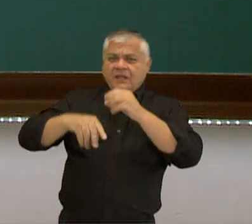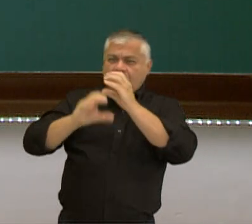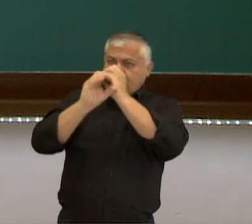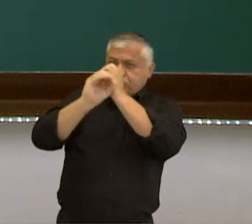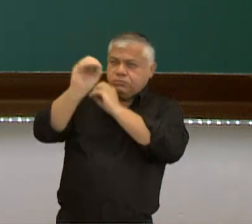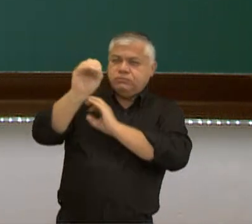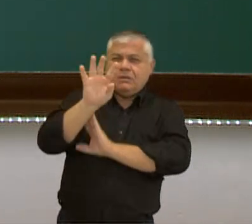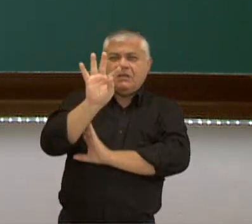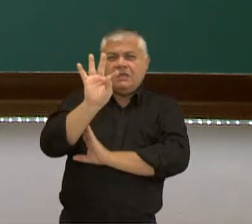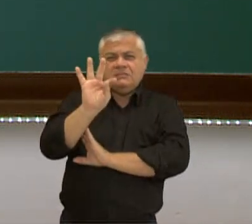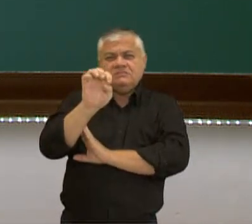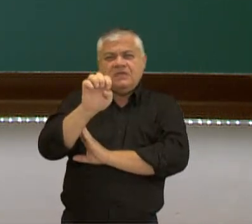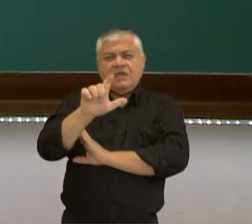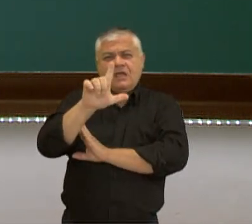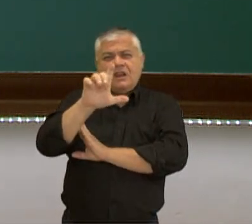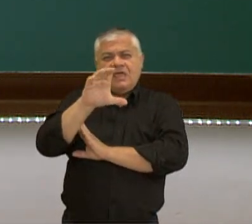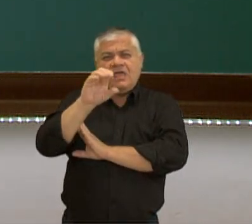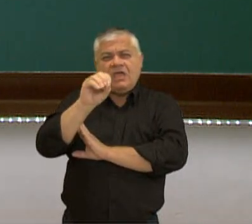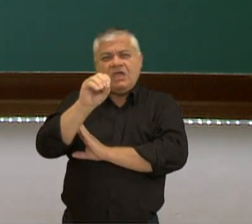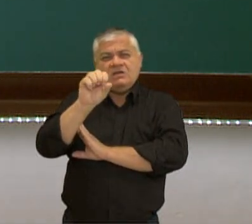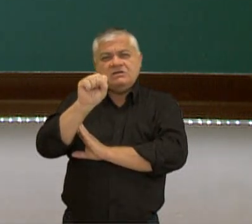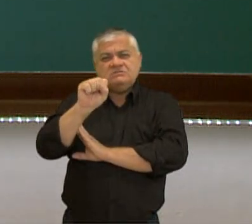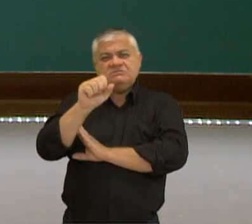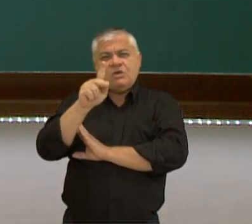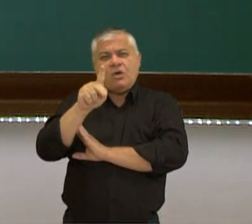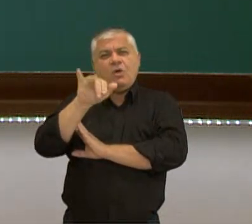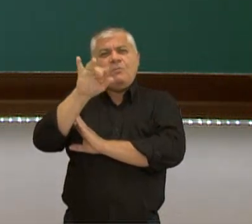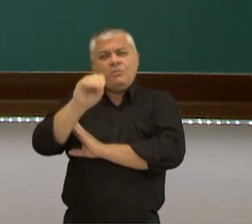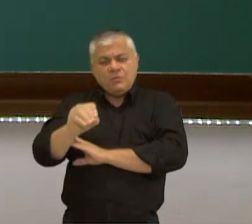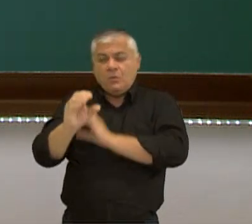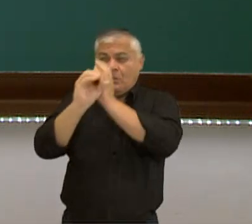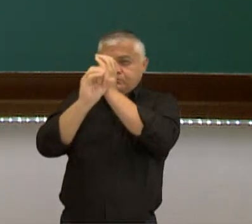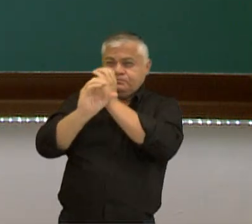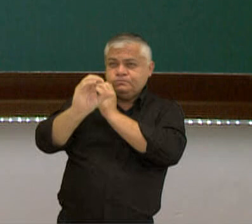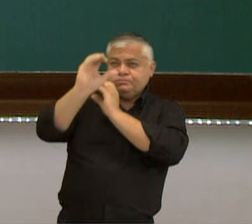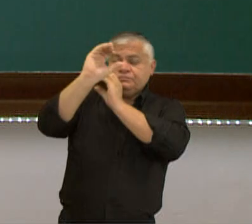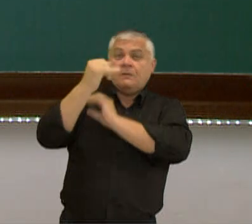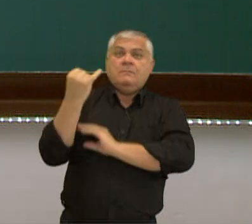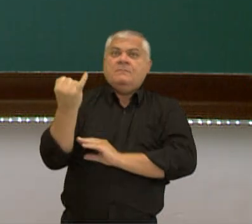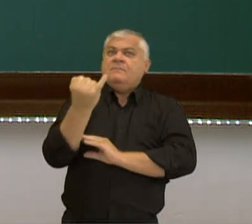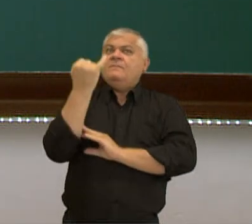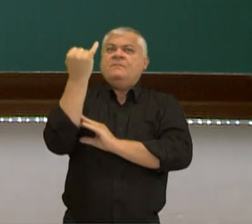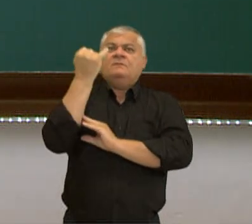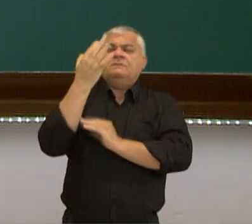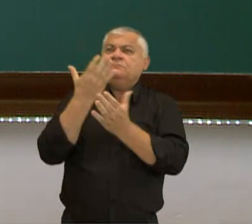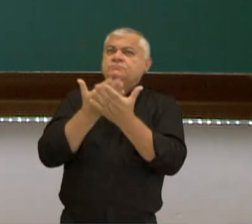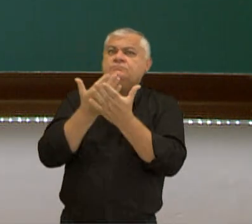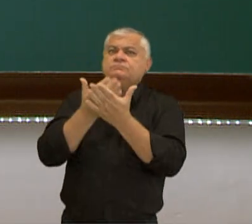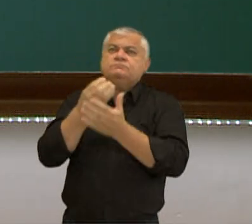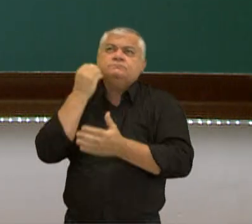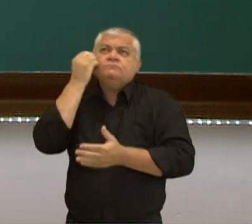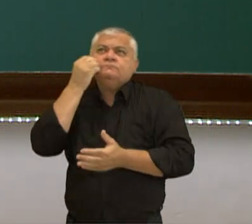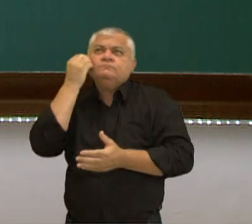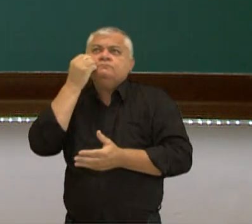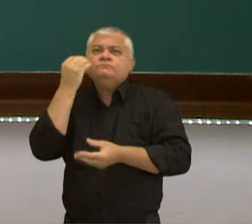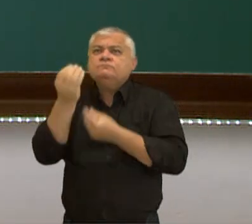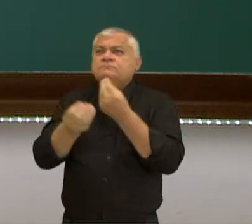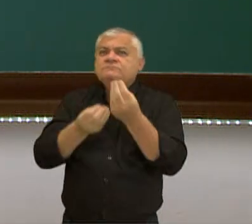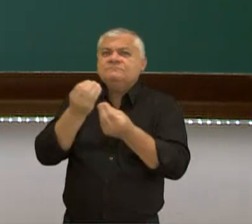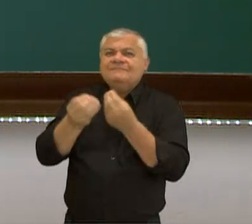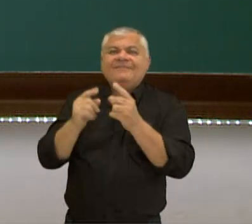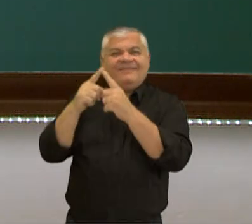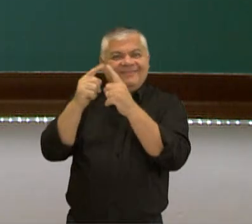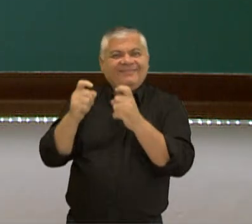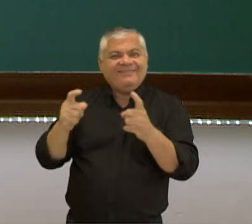né, para essa questão. Sem contar, né, essa junção de observação, experimentação e formulação. É o que faz a ciência,